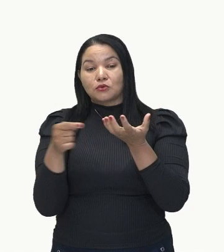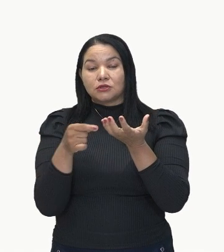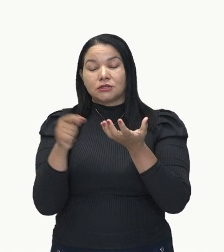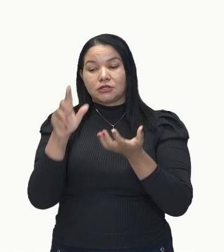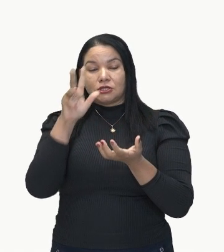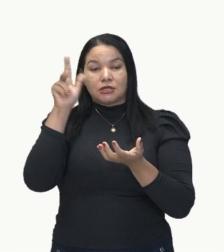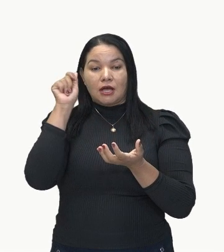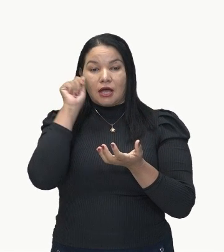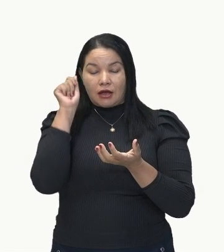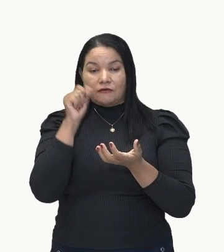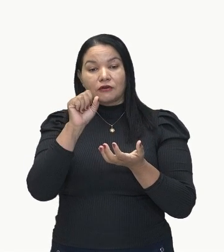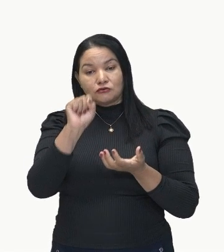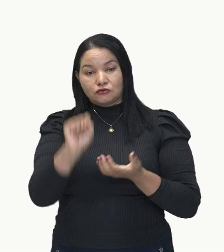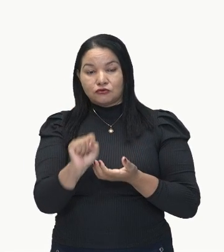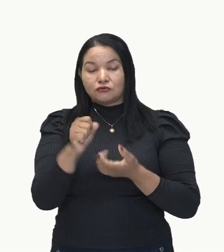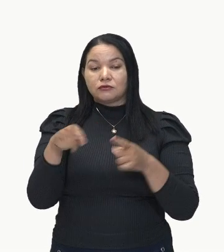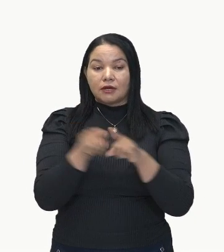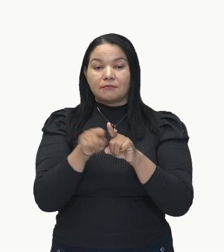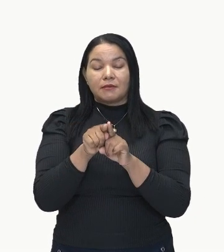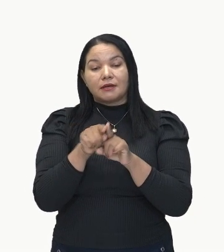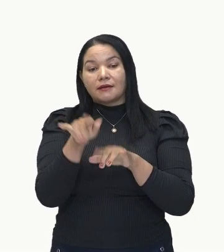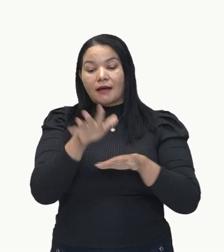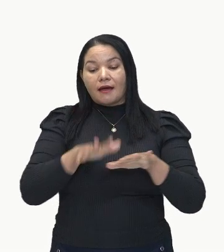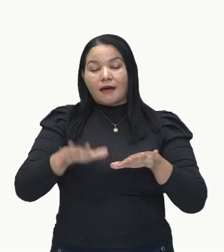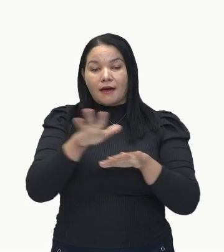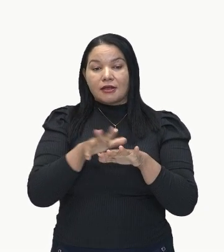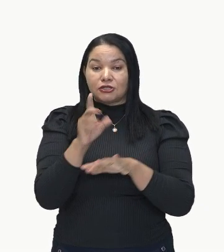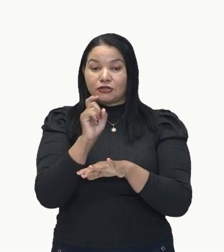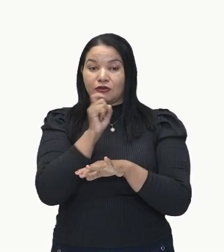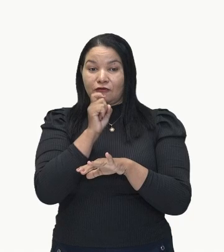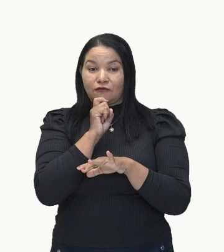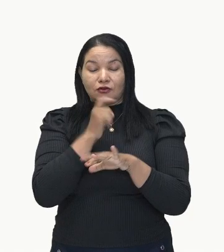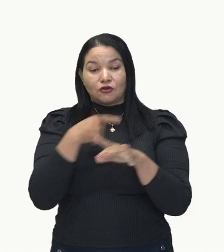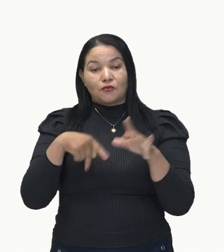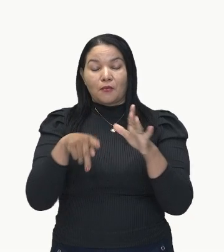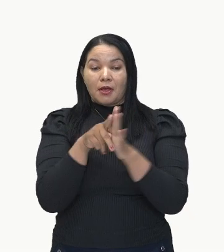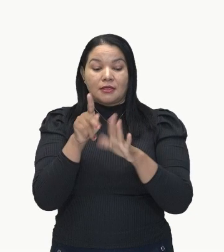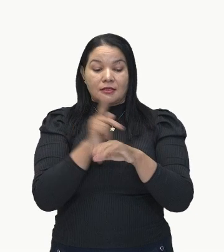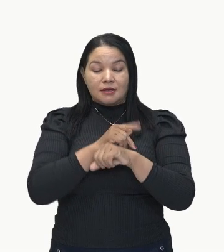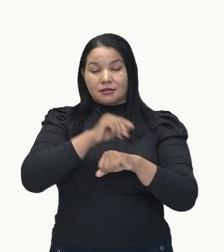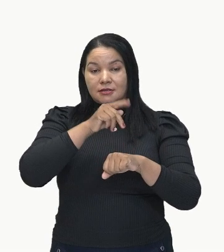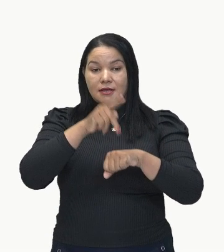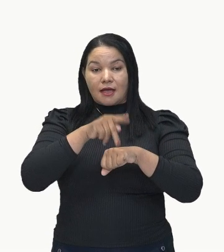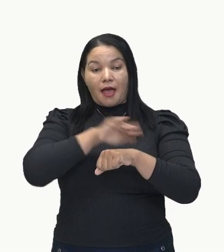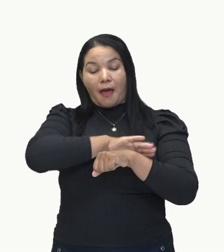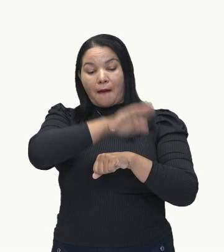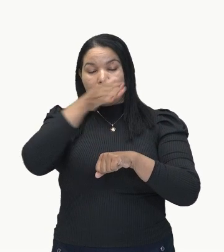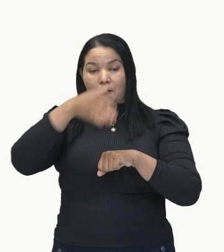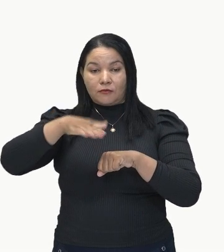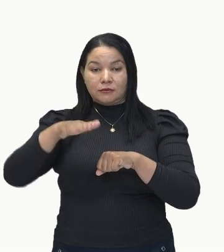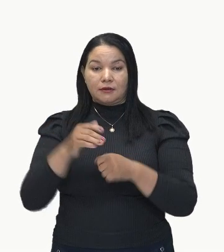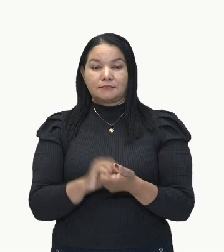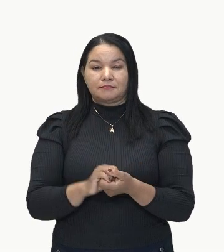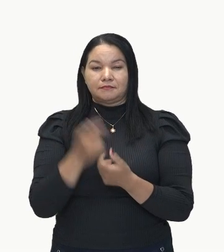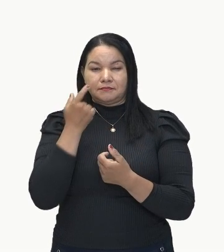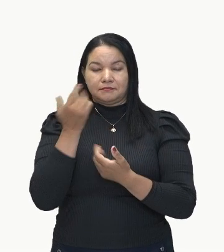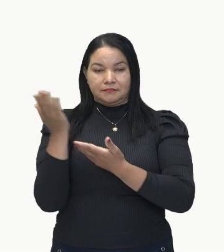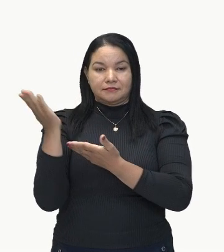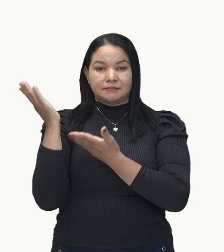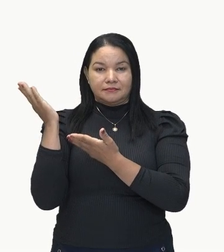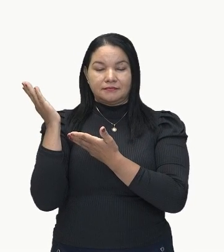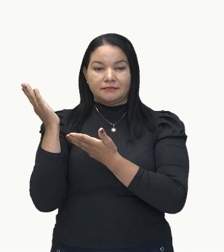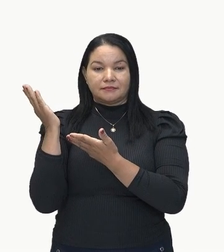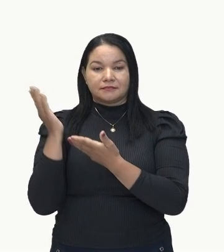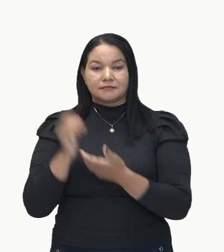do Sul, e a área de frio de montanha, né, que a gente observa aqui também a área de